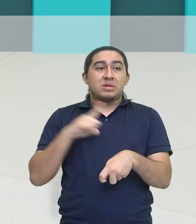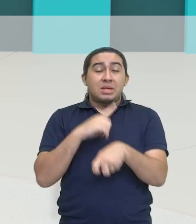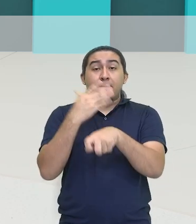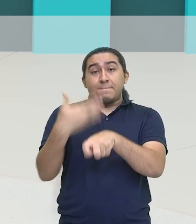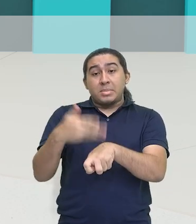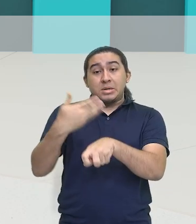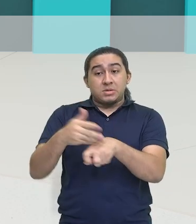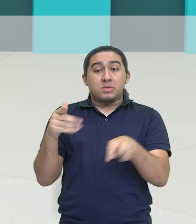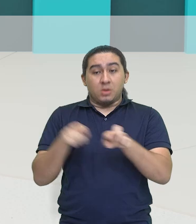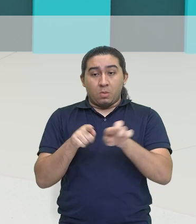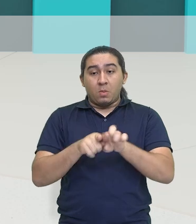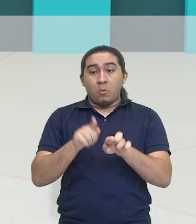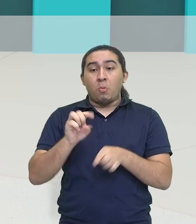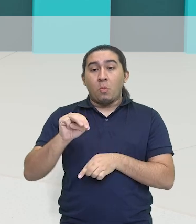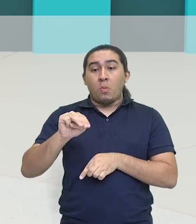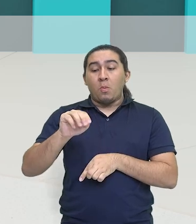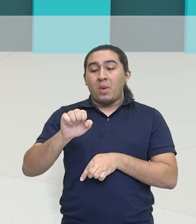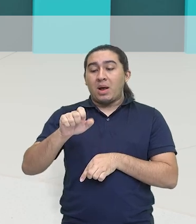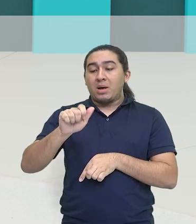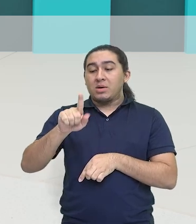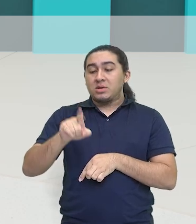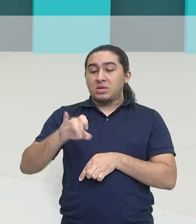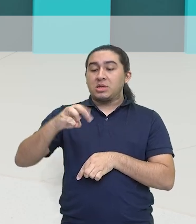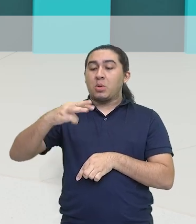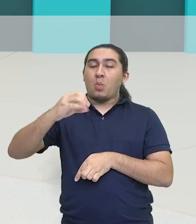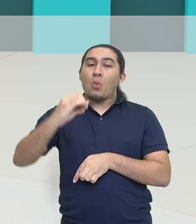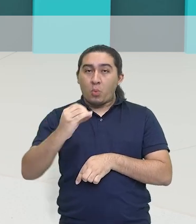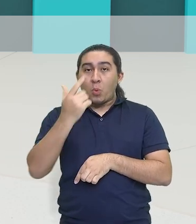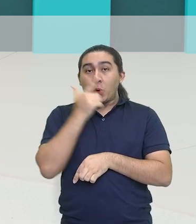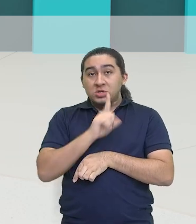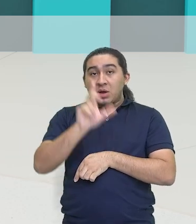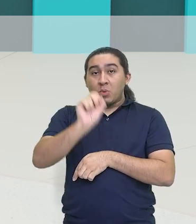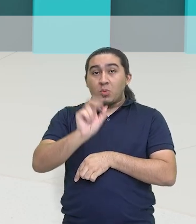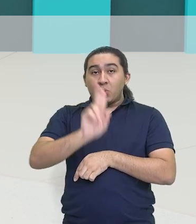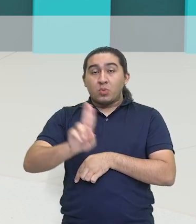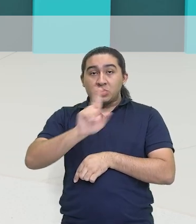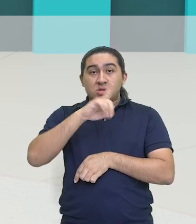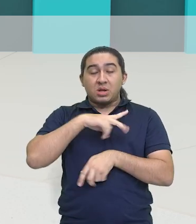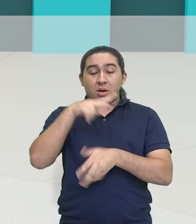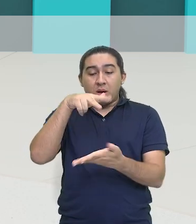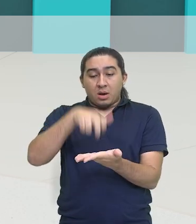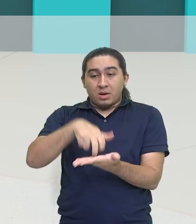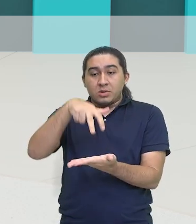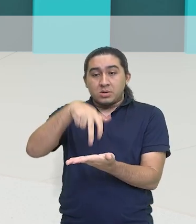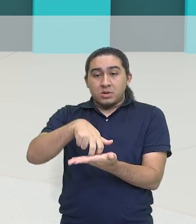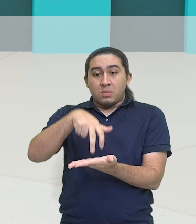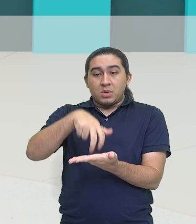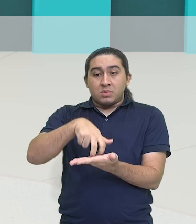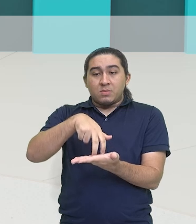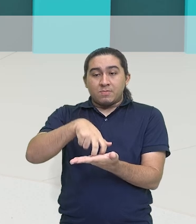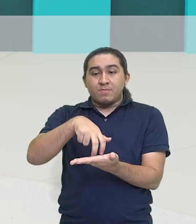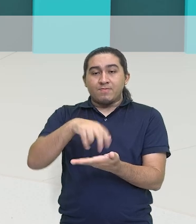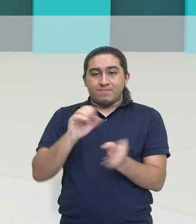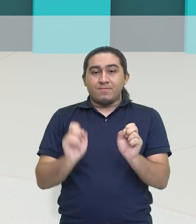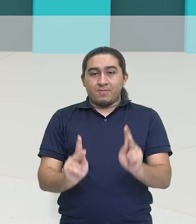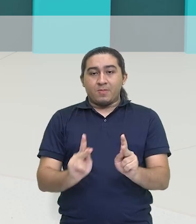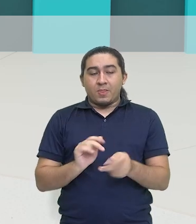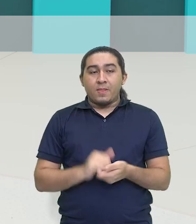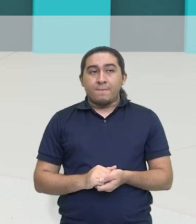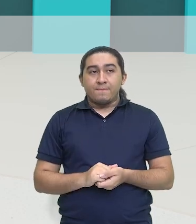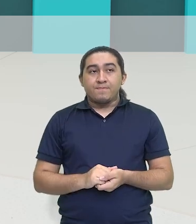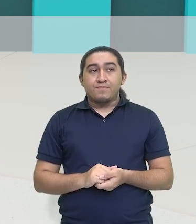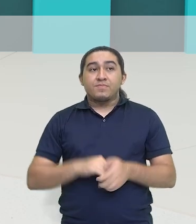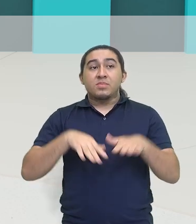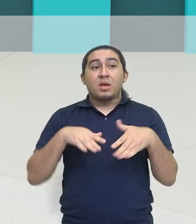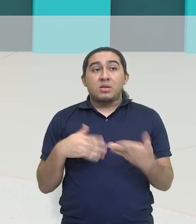trabalhar também o glúteo máximo. E você consegue mais por meio dos agachamentos. Muito bem, então